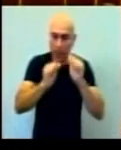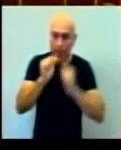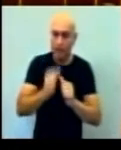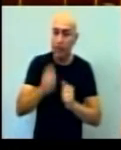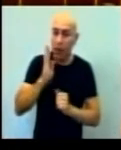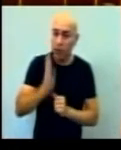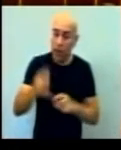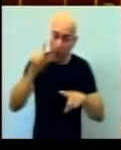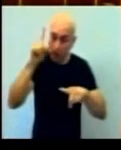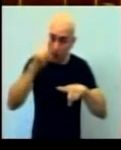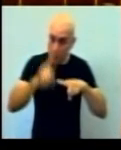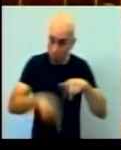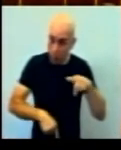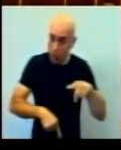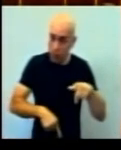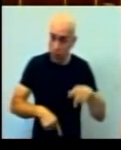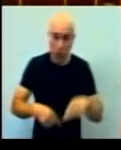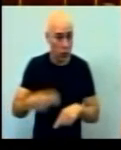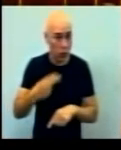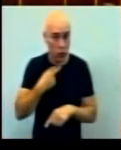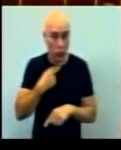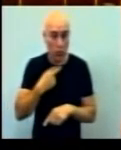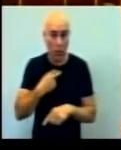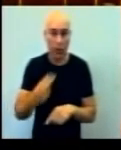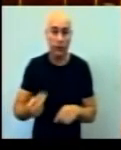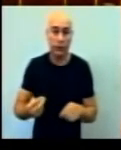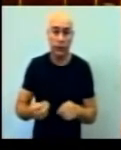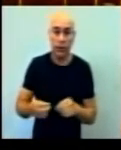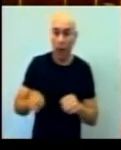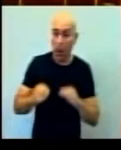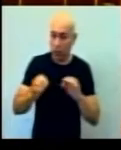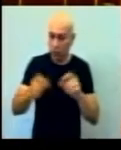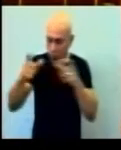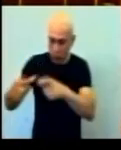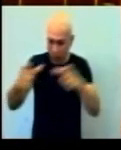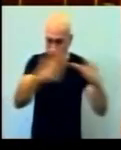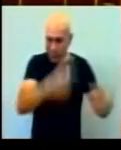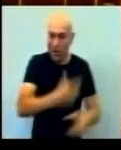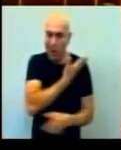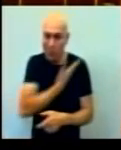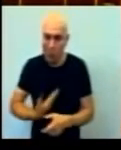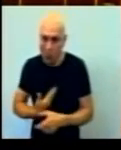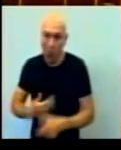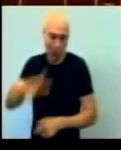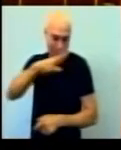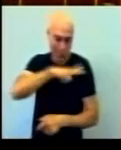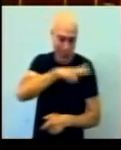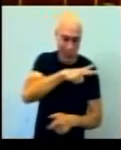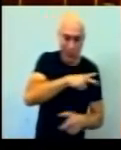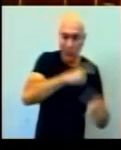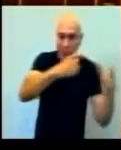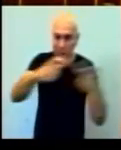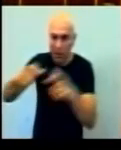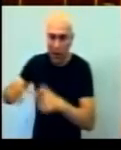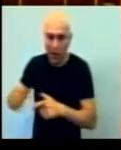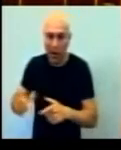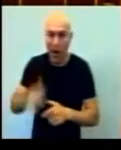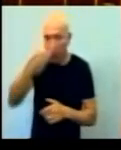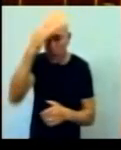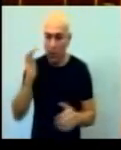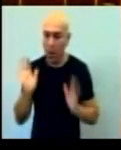ele já está proibido no município, em locais públicos e ambientes privados de uso